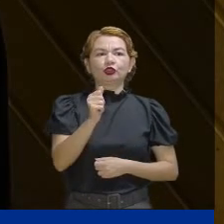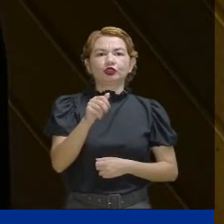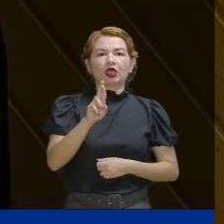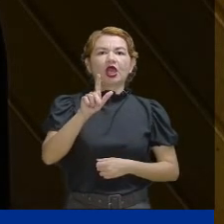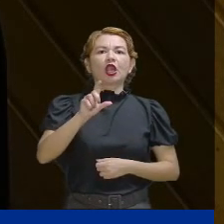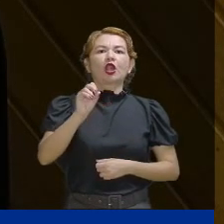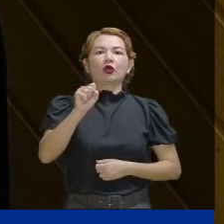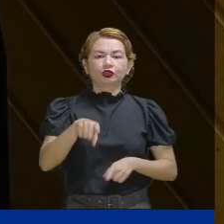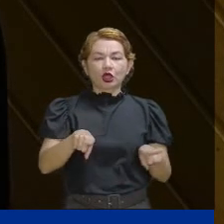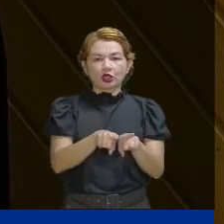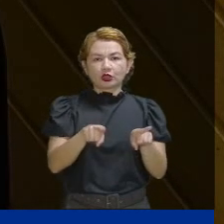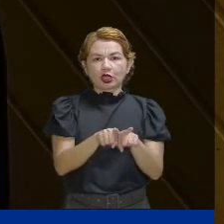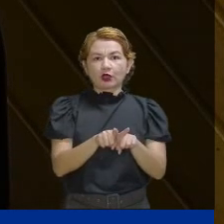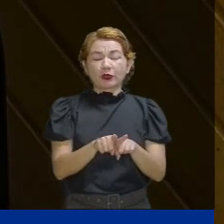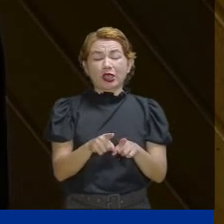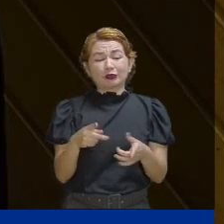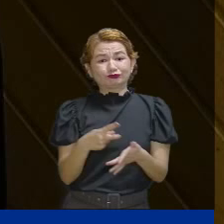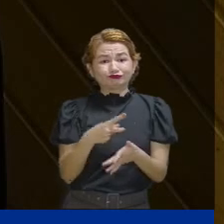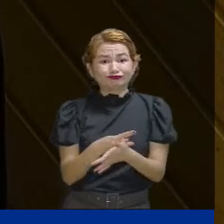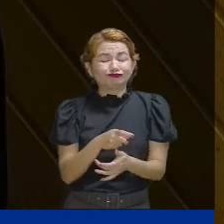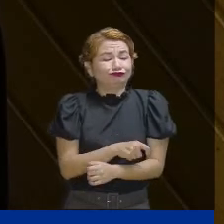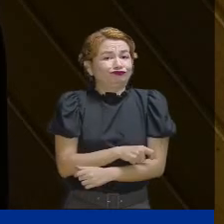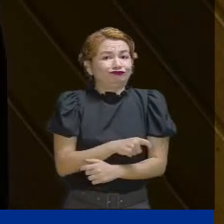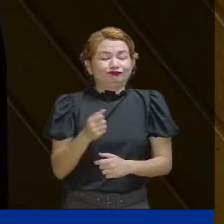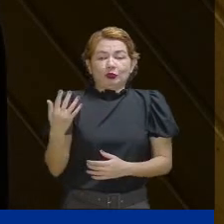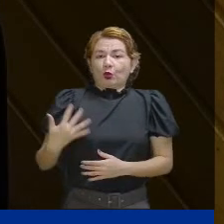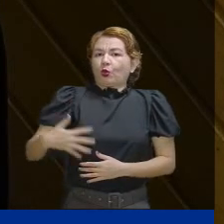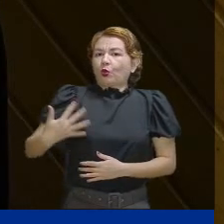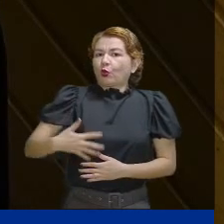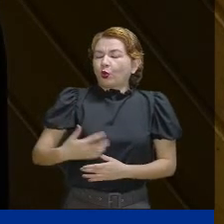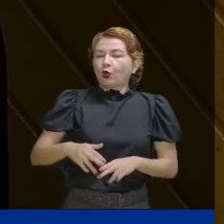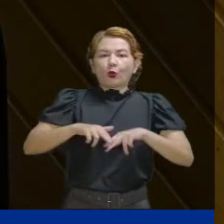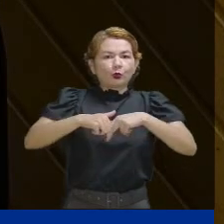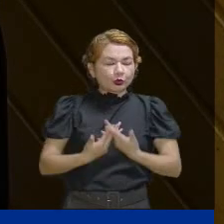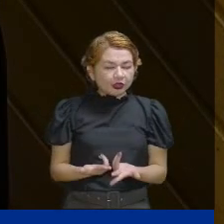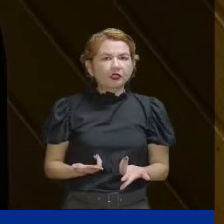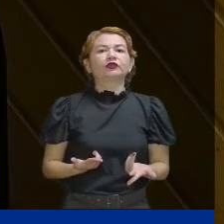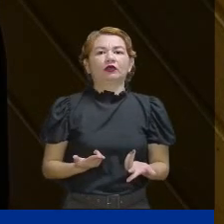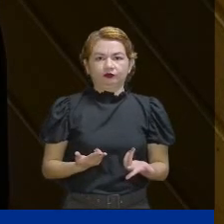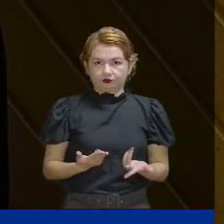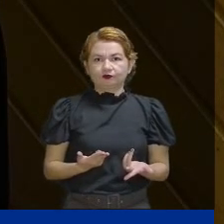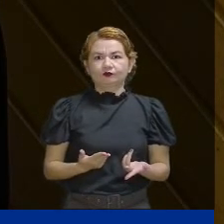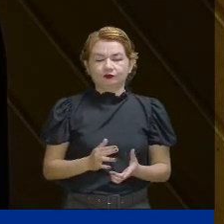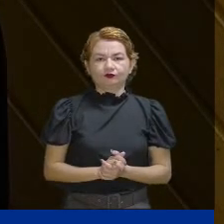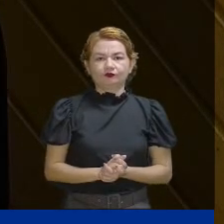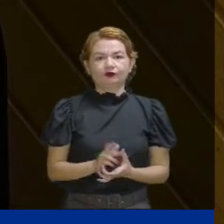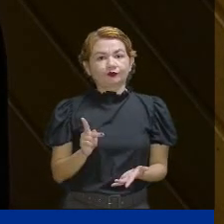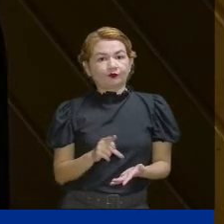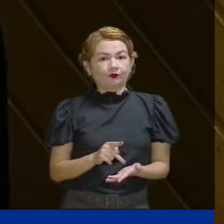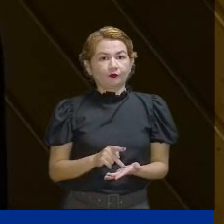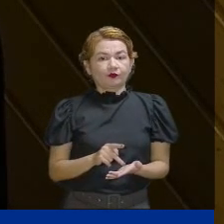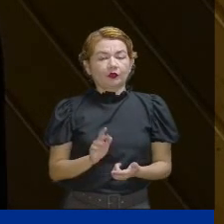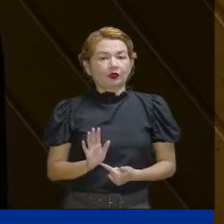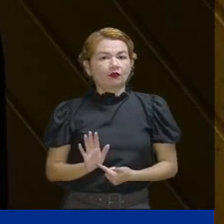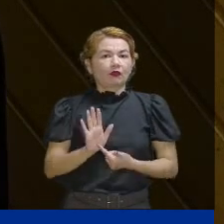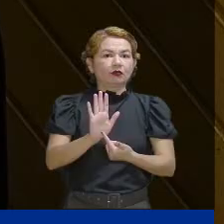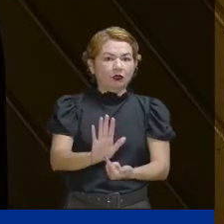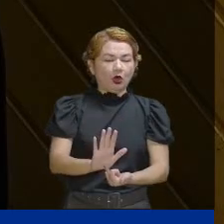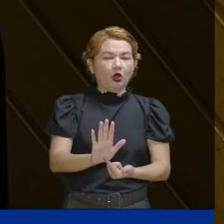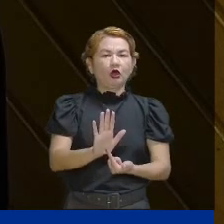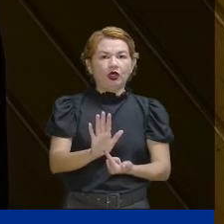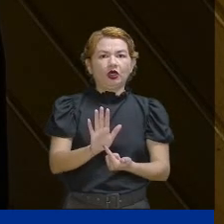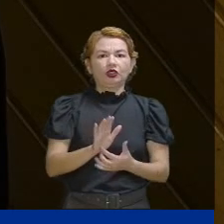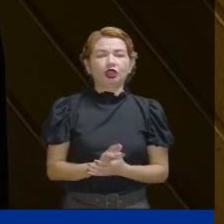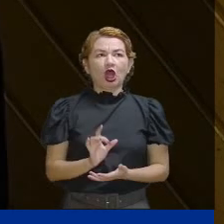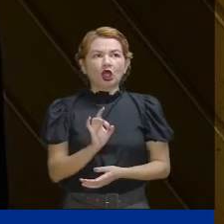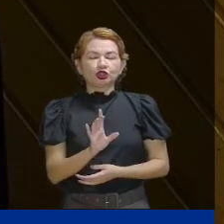Fernando, pois também constitui erro grosseiro. Tal equívoco, por sua natureza evidente e inexcusável, transcende